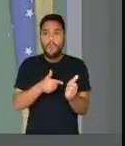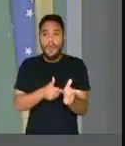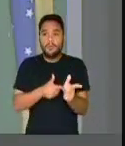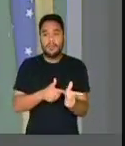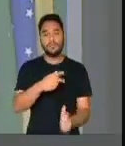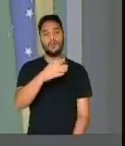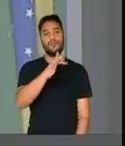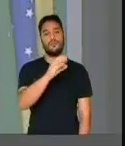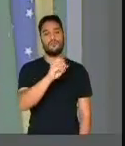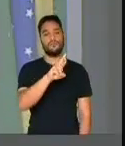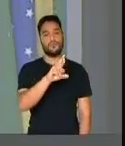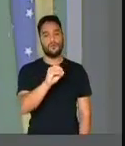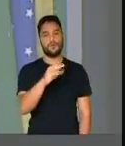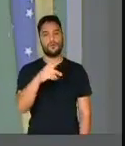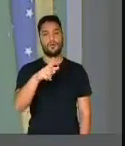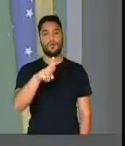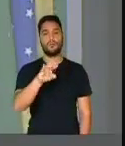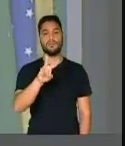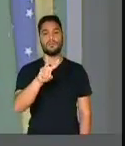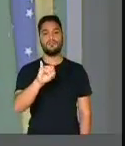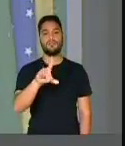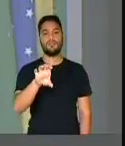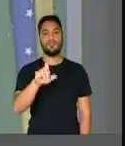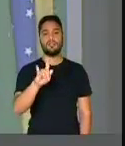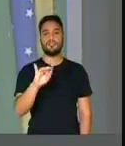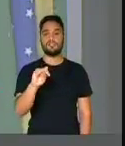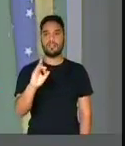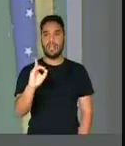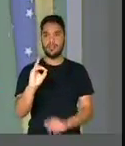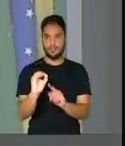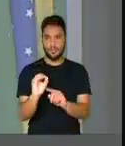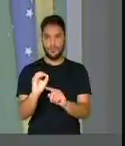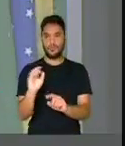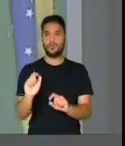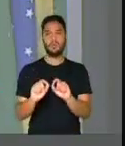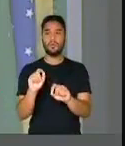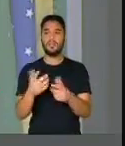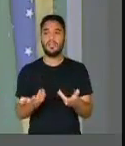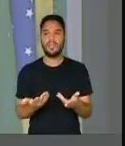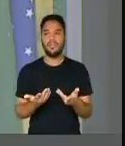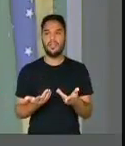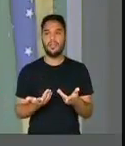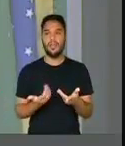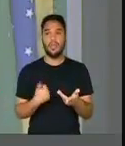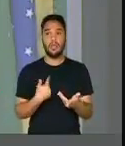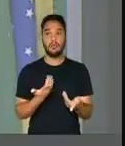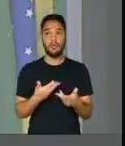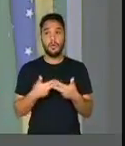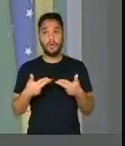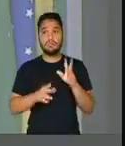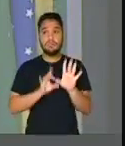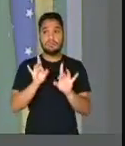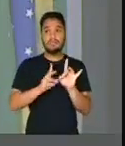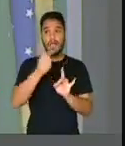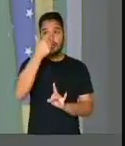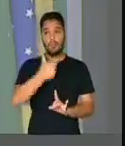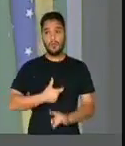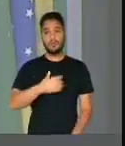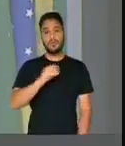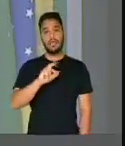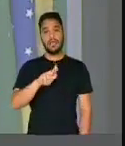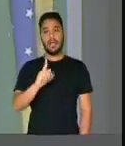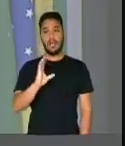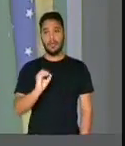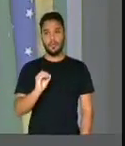foro privilegiado. Foro por prerrogativa de função, ele foi criado